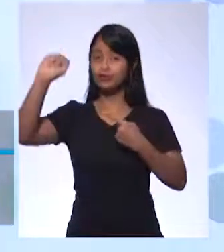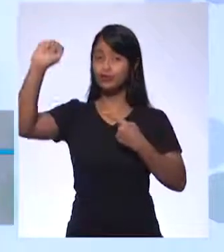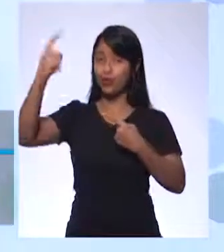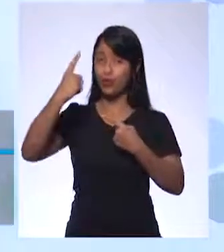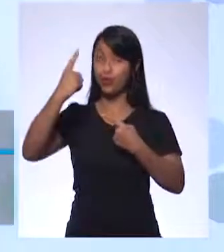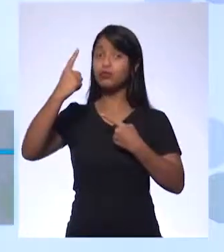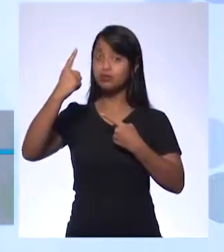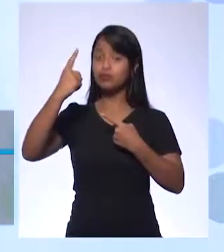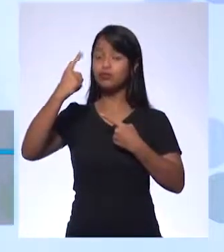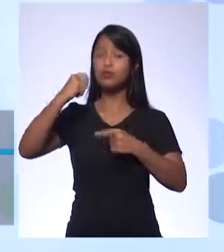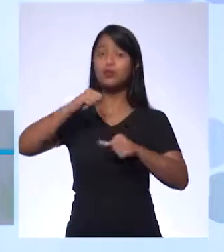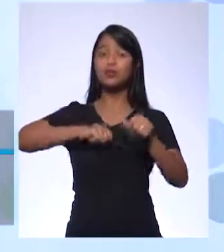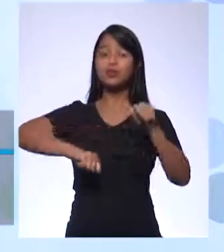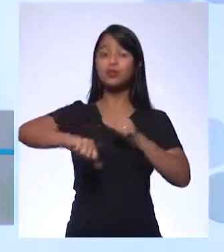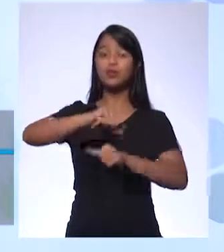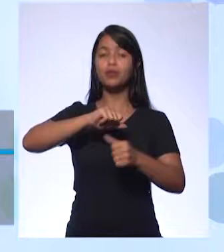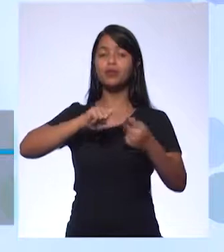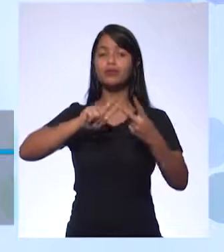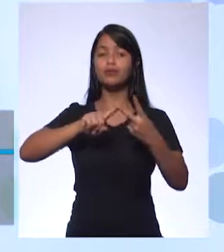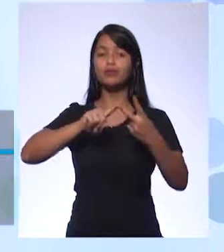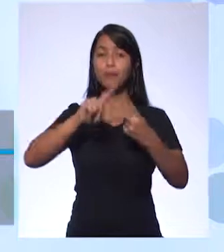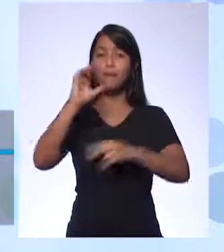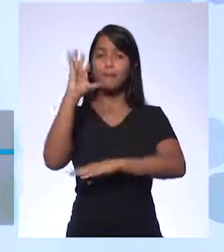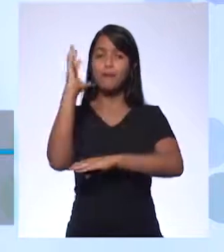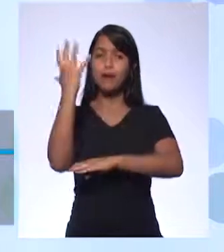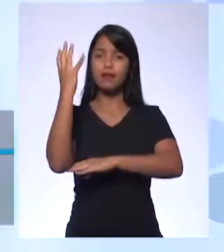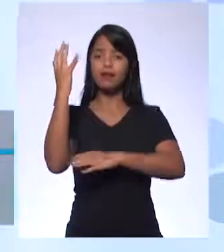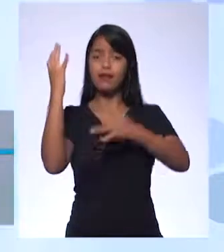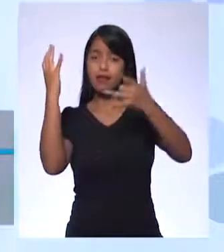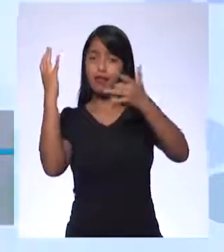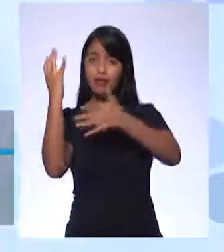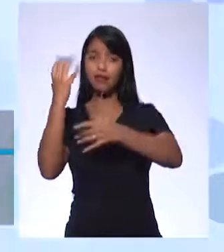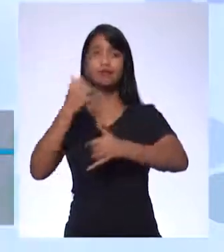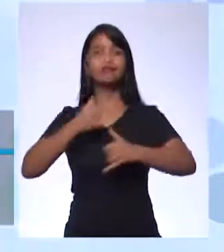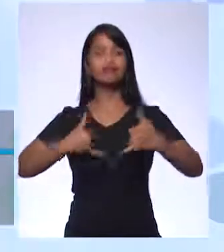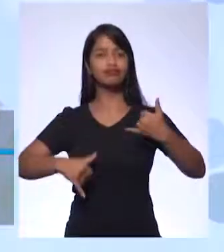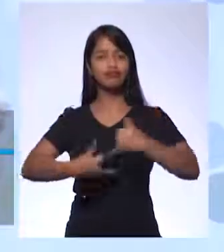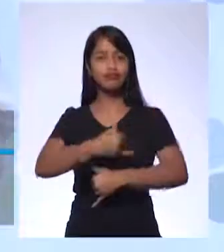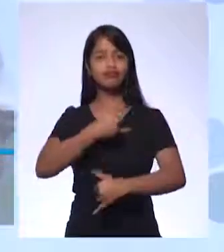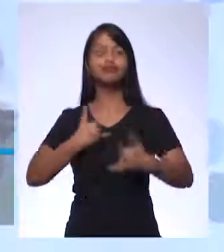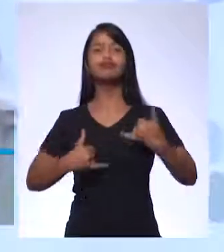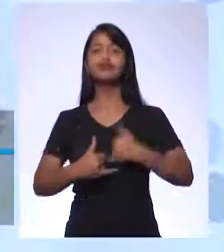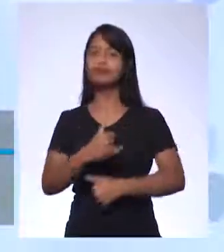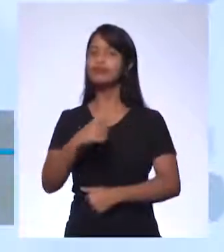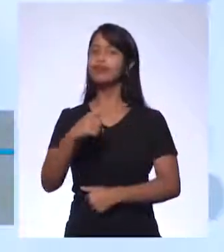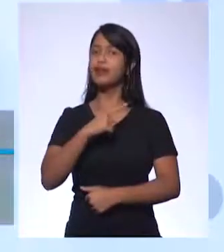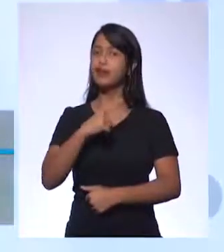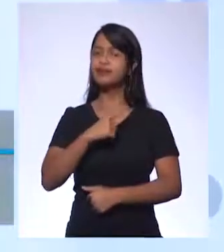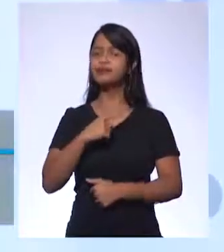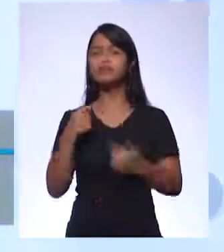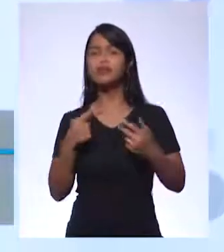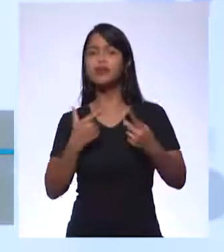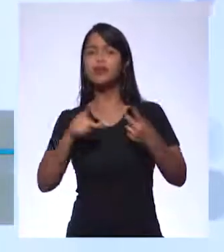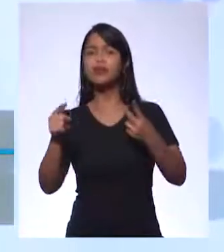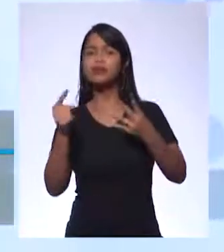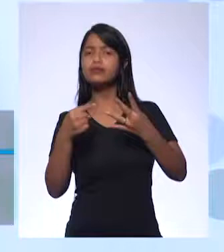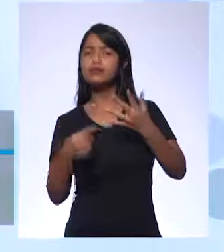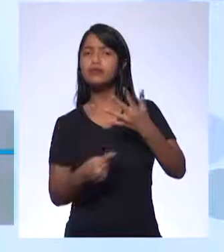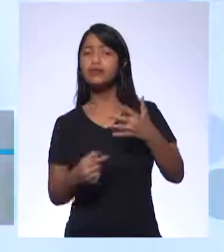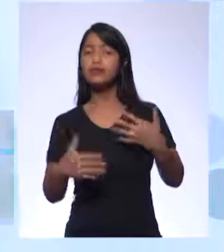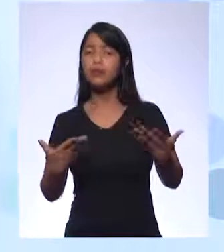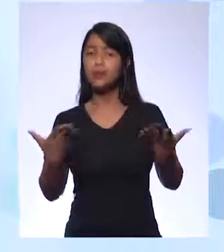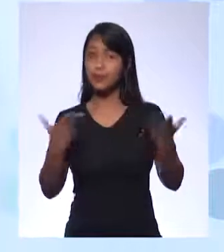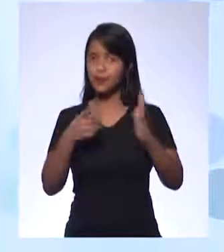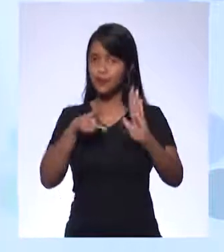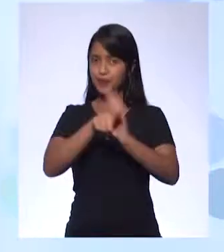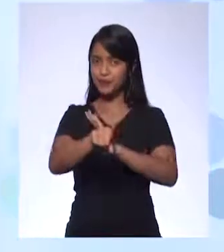química, que é a planta. Tá bom? Muito bem. E eu quero saber de mais fontes de energia. Então vai ser a minha primeira interação no